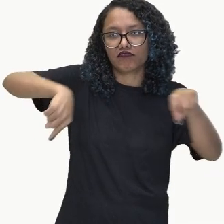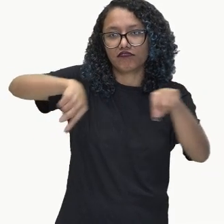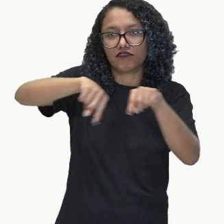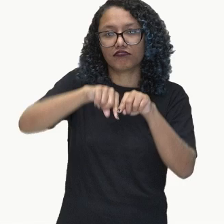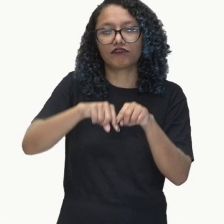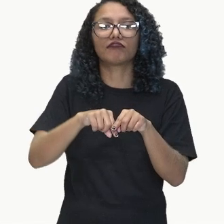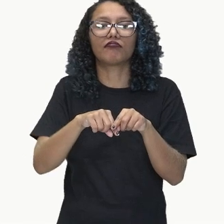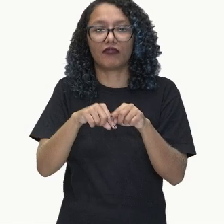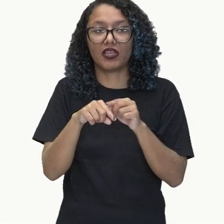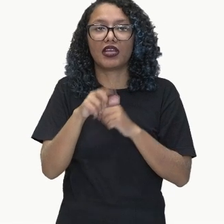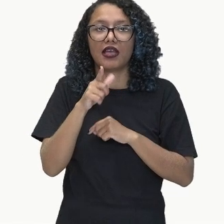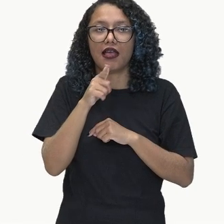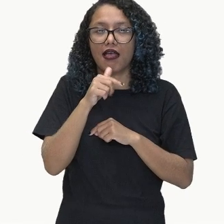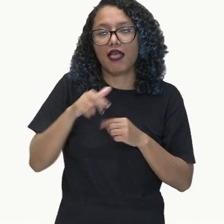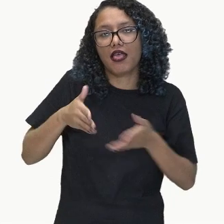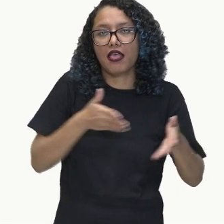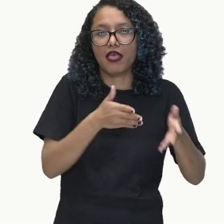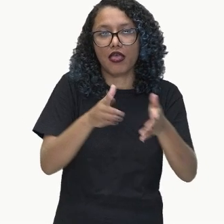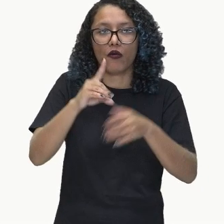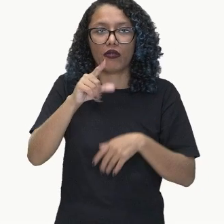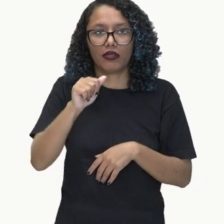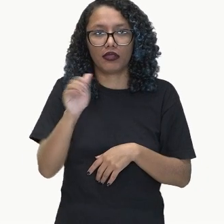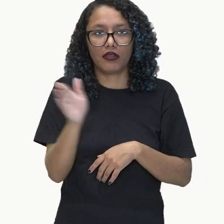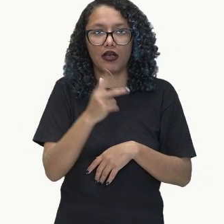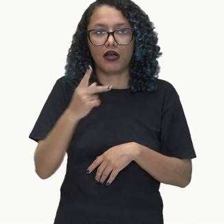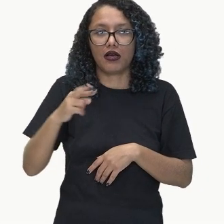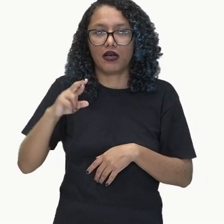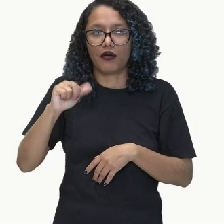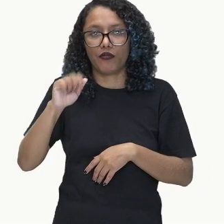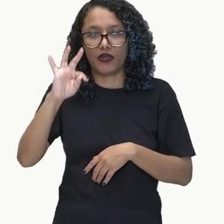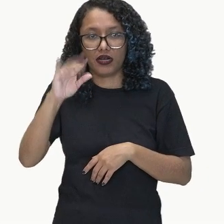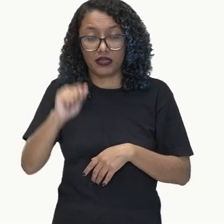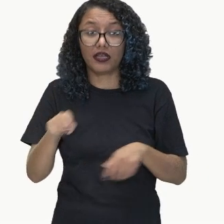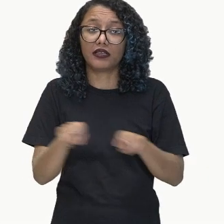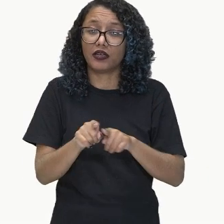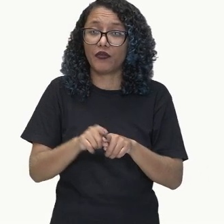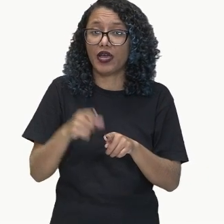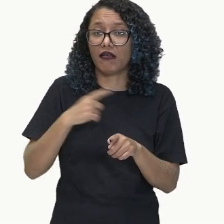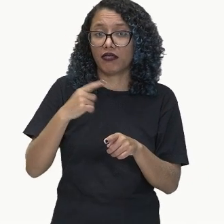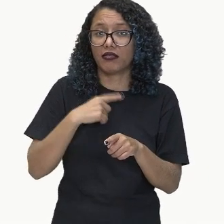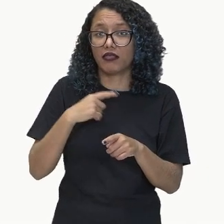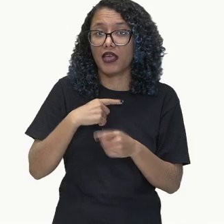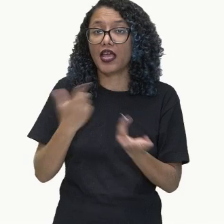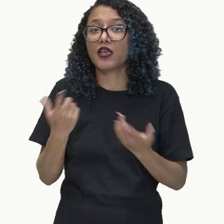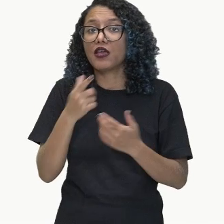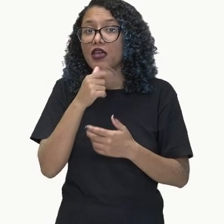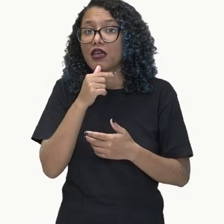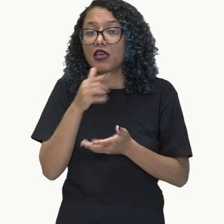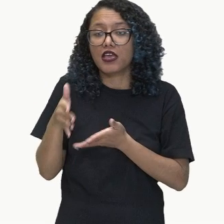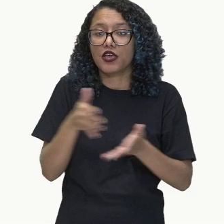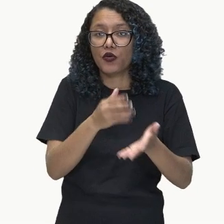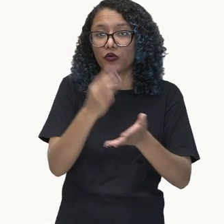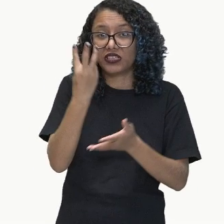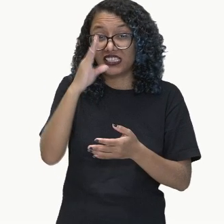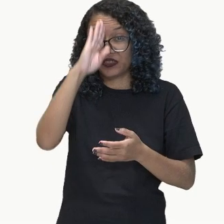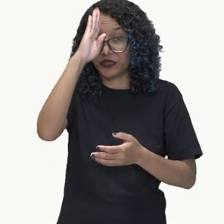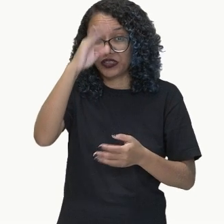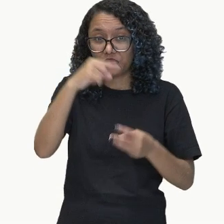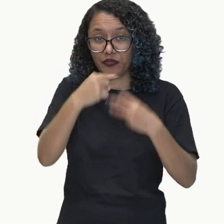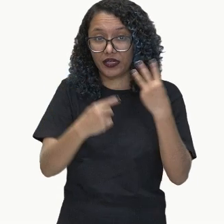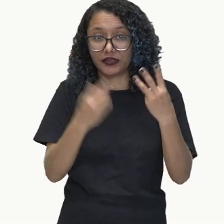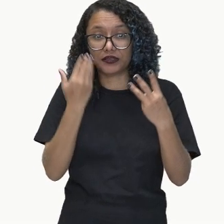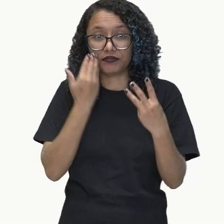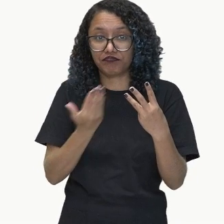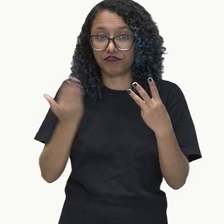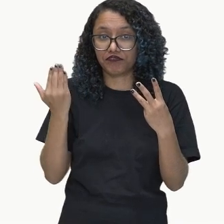E aí vocês conseguem identificar os rios principais. O Rio Paraguai, o Rio Paraná e o Rio Uruguai.